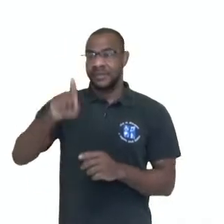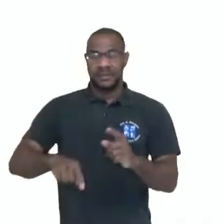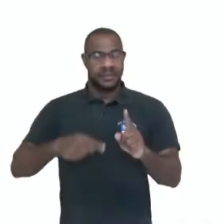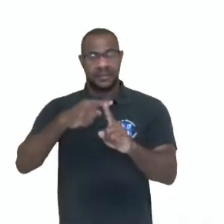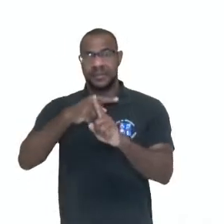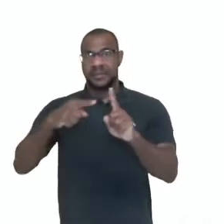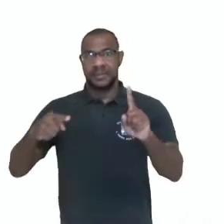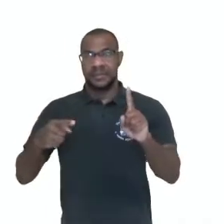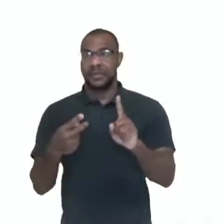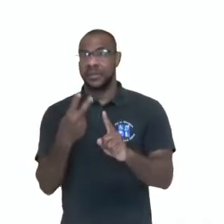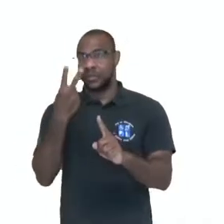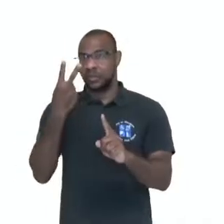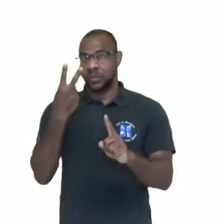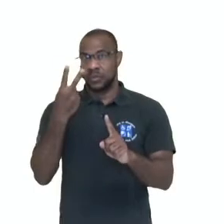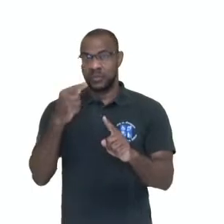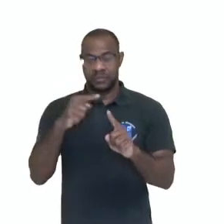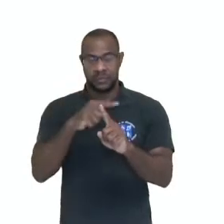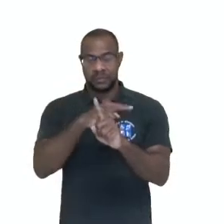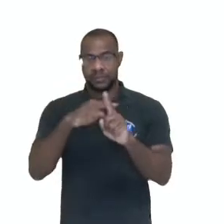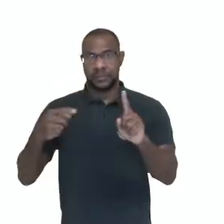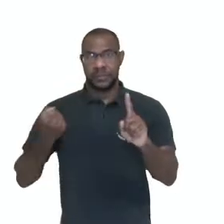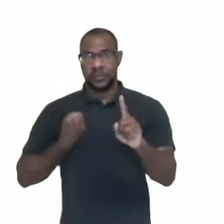duas retas numéricas